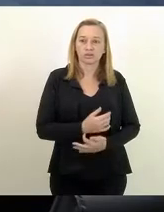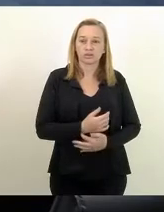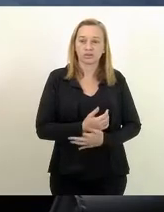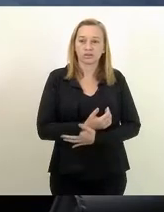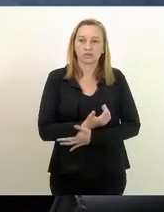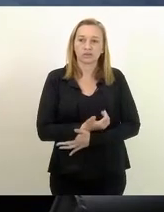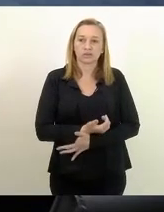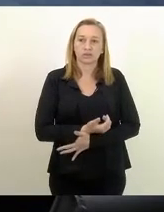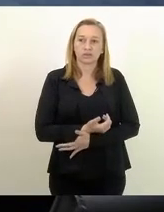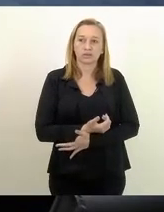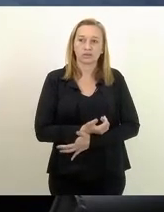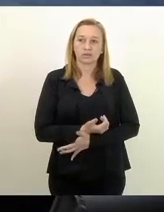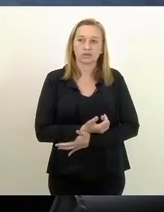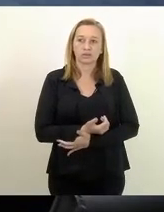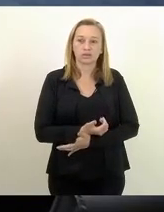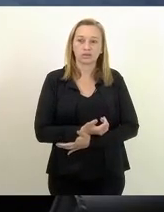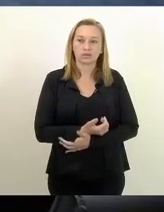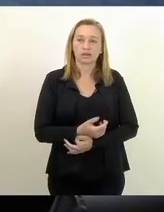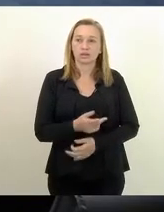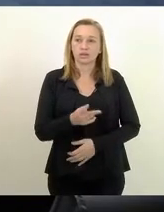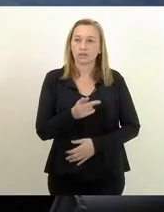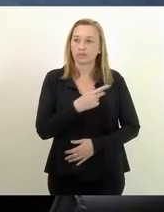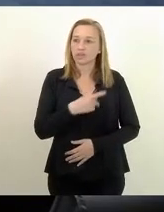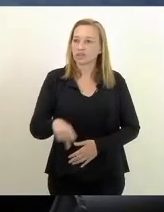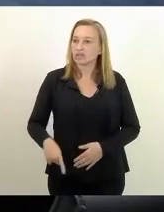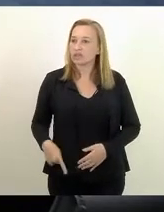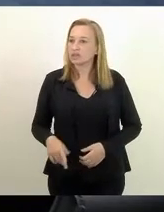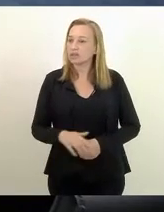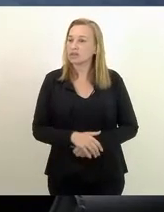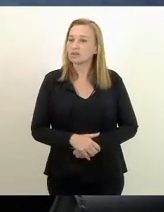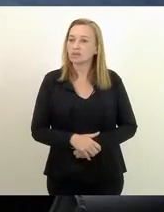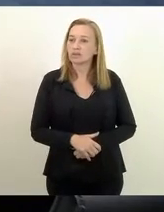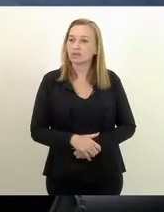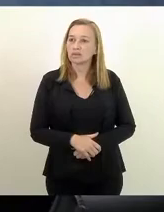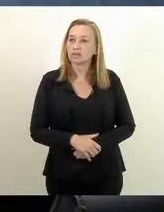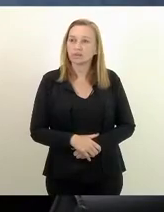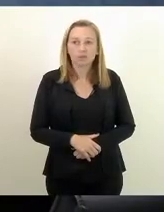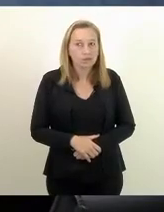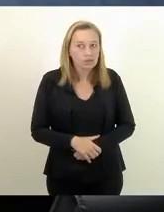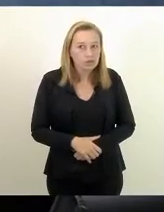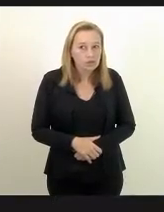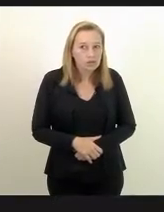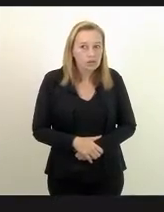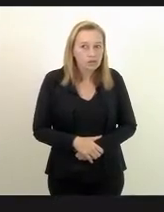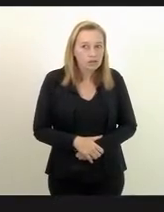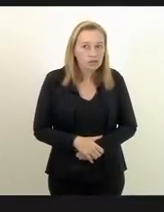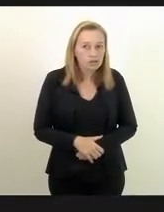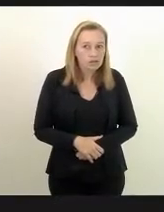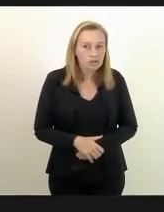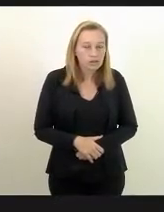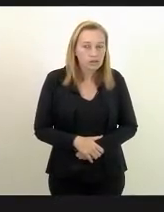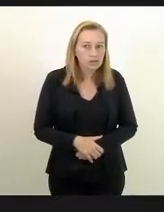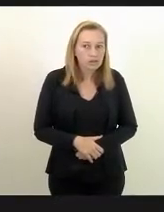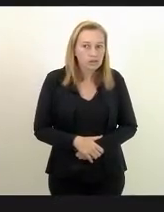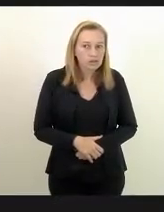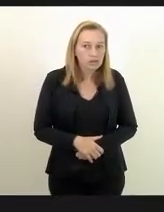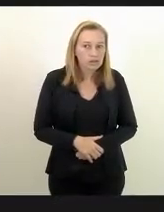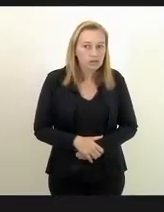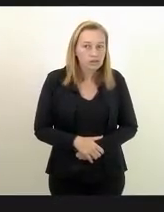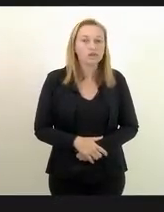Presidente, o parecer da CDDM é